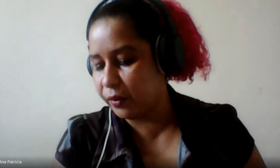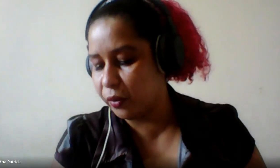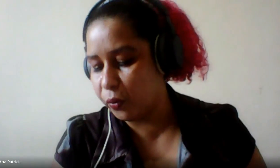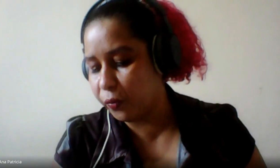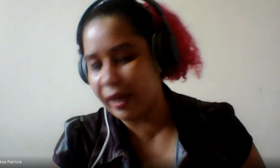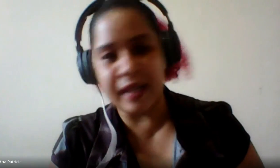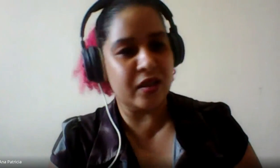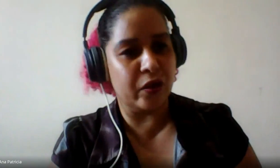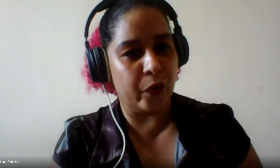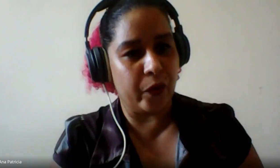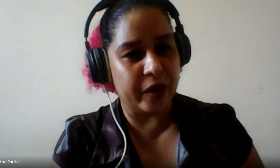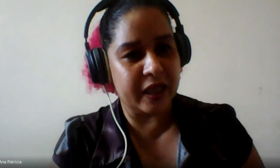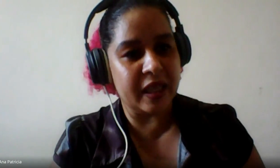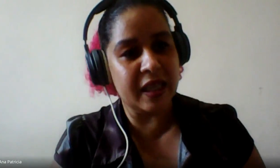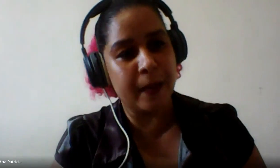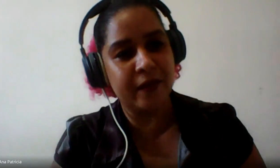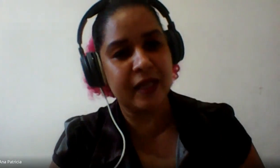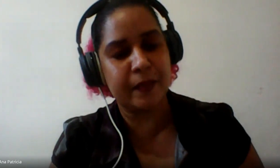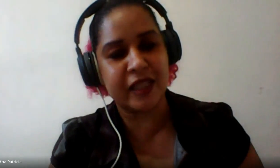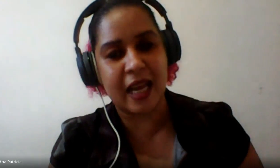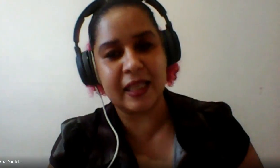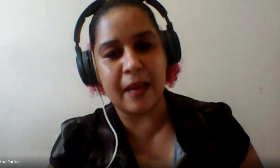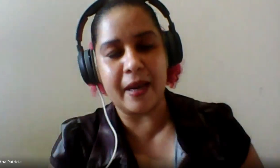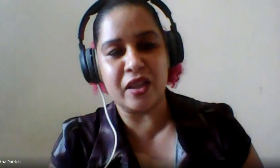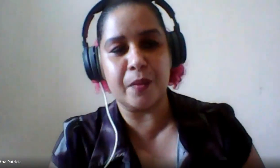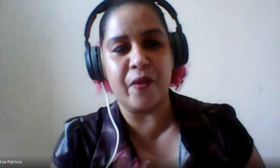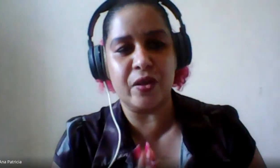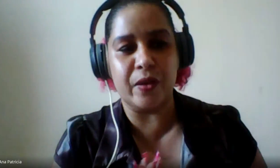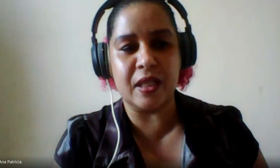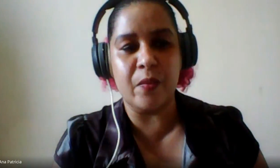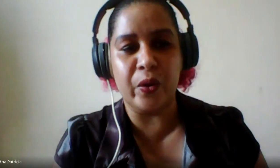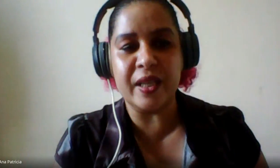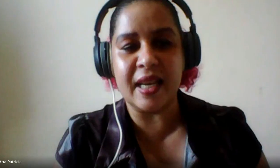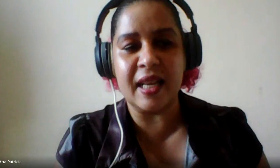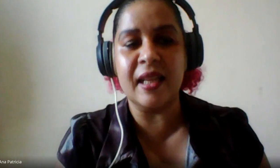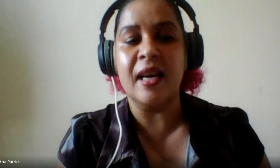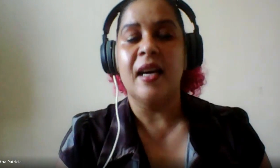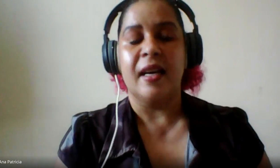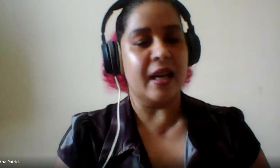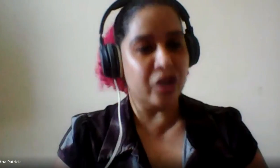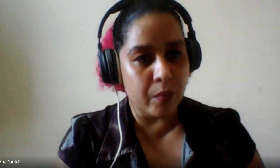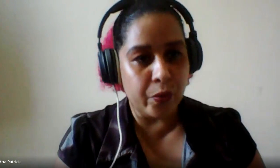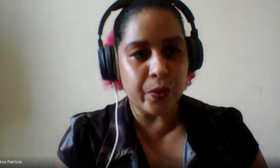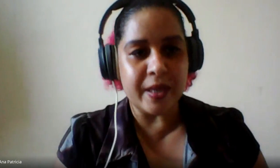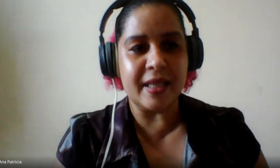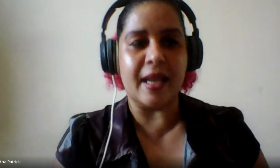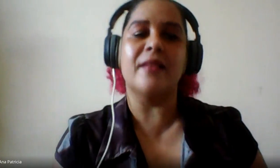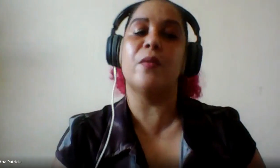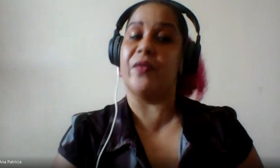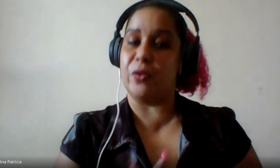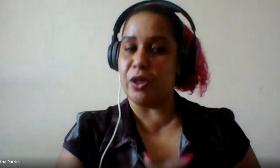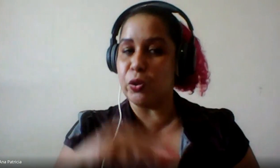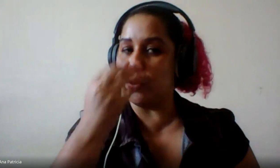falar comigo de novo. Agradeço de novo o convite. E espero vocês mais tarde na palestra das professoras Simone e Sedna, que elas têm muito a